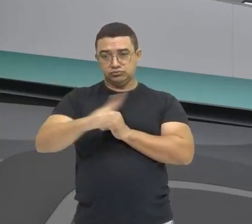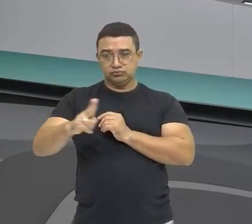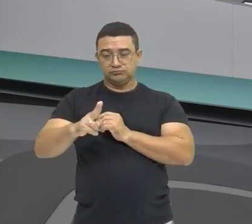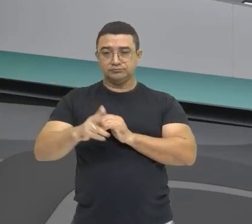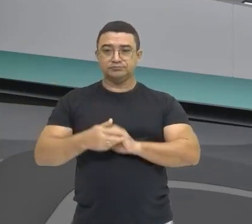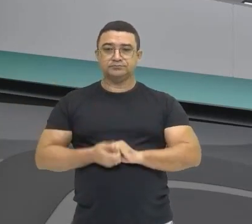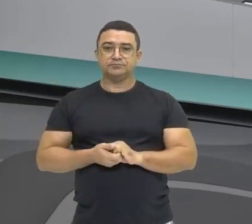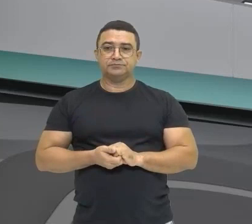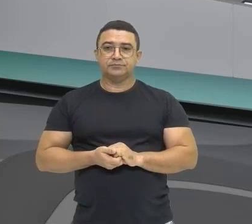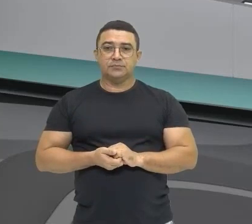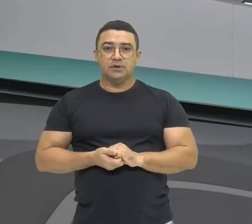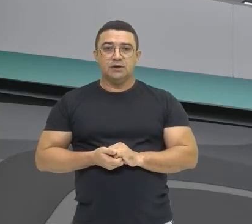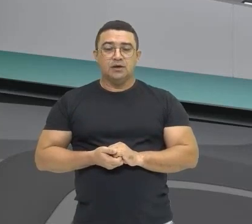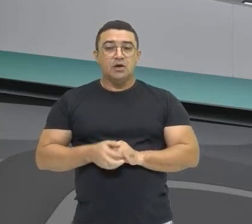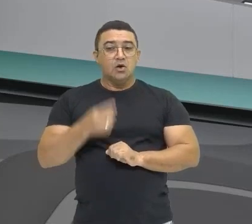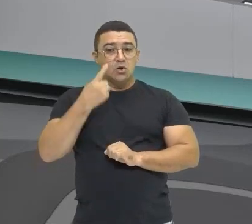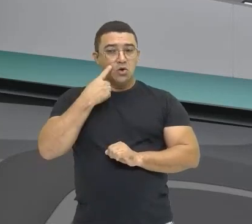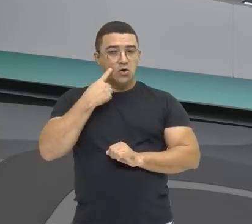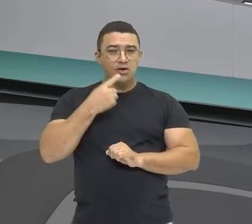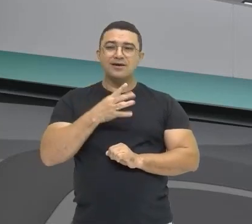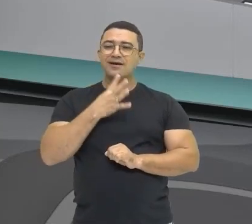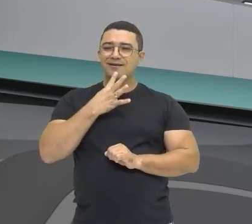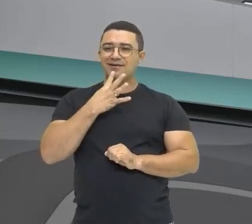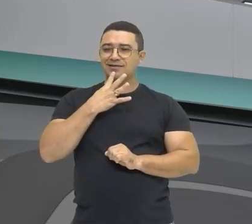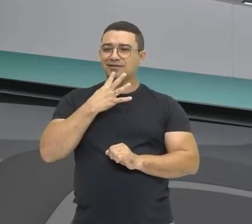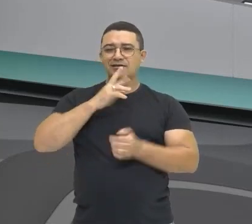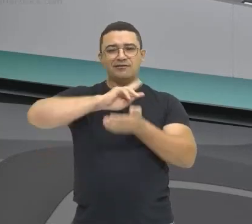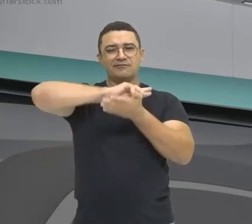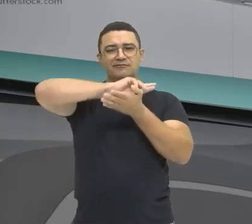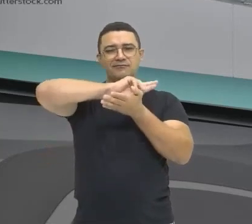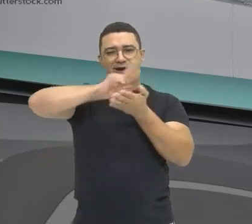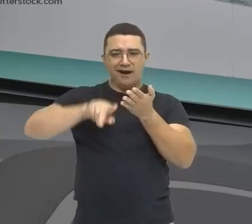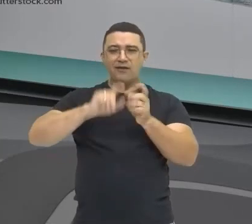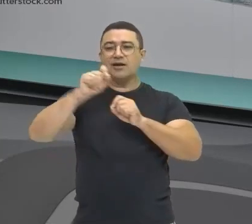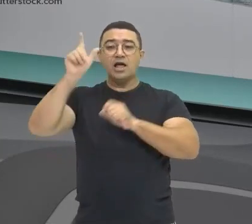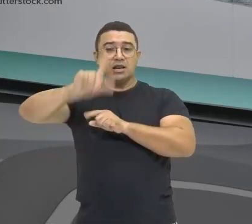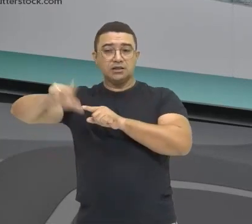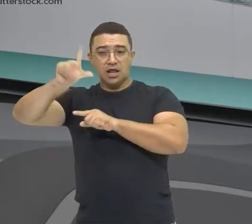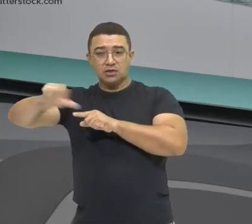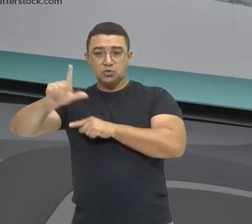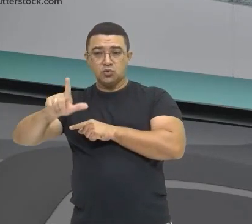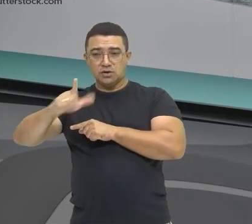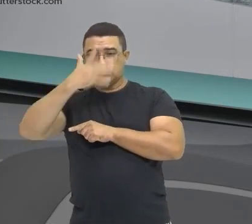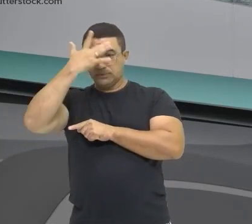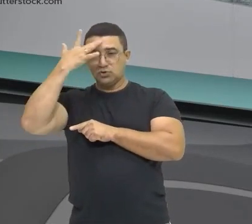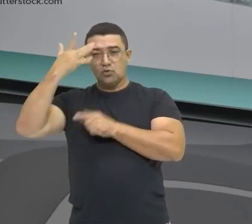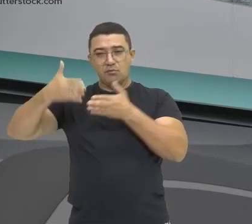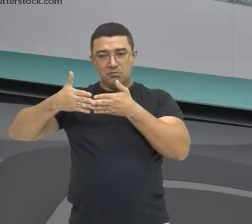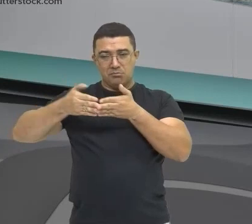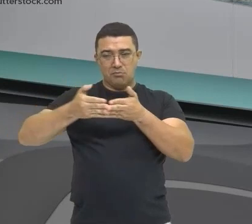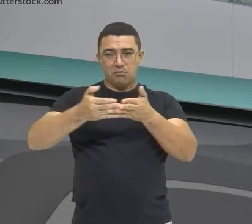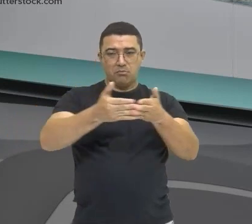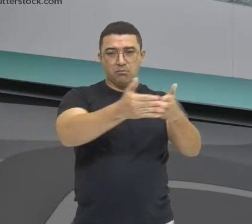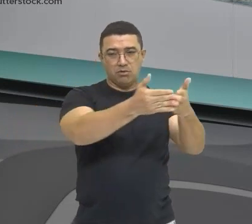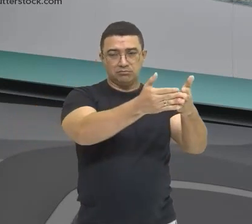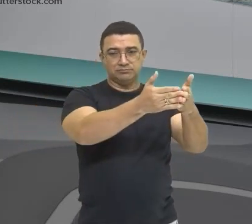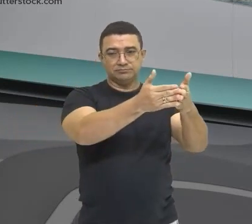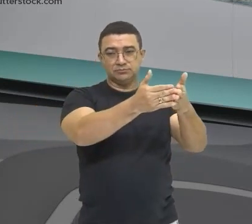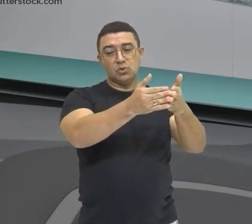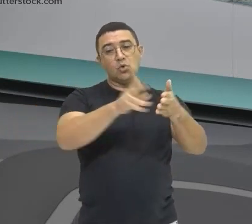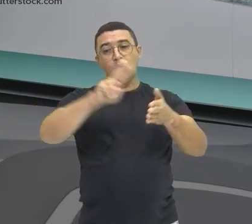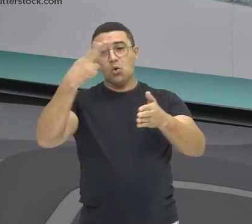bem. Vamos conhecer bastante hoje sobre a literatura de viagem, a literatura dos navegantes ou literatura